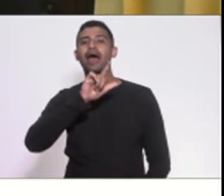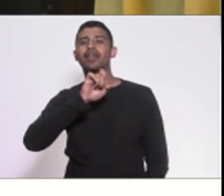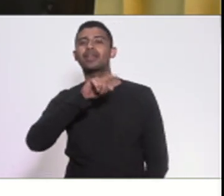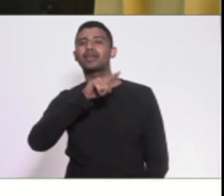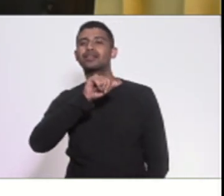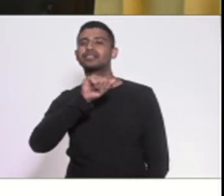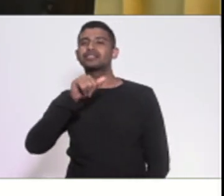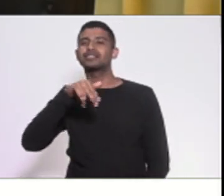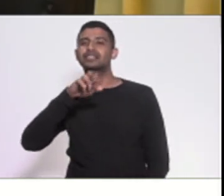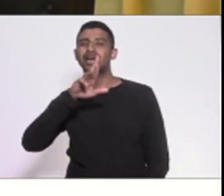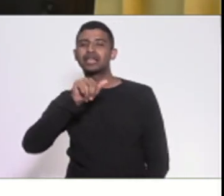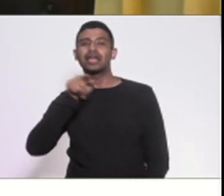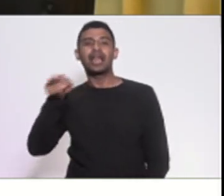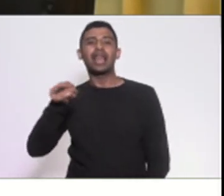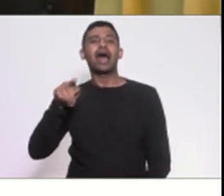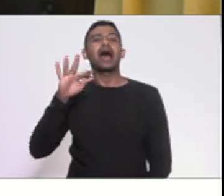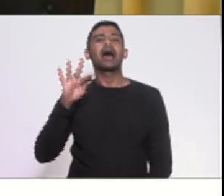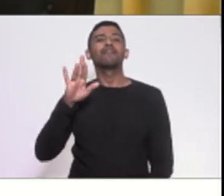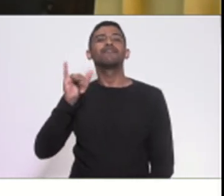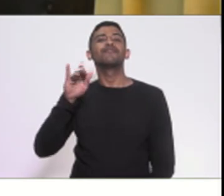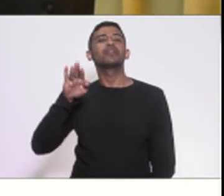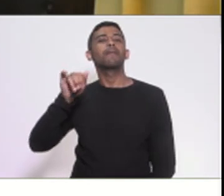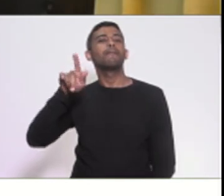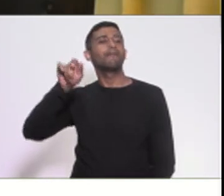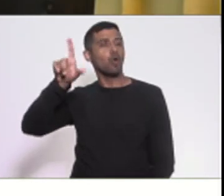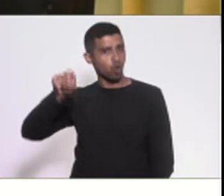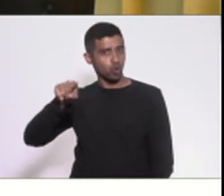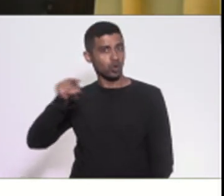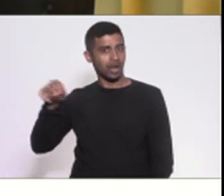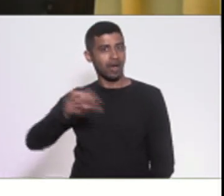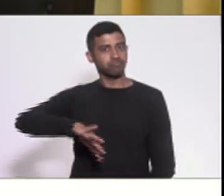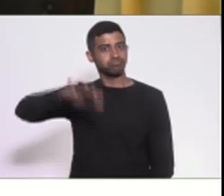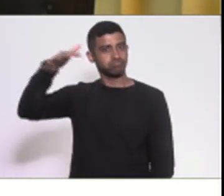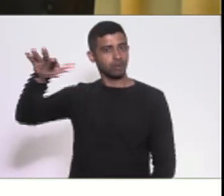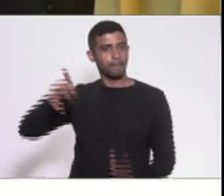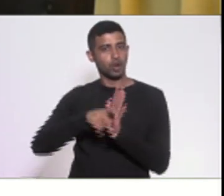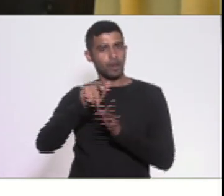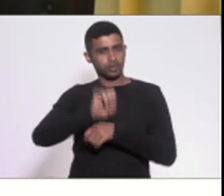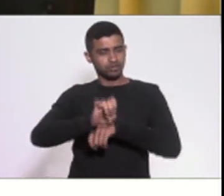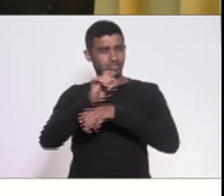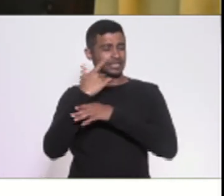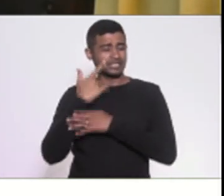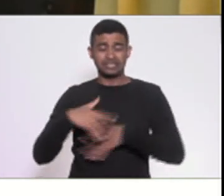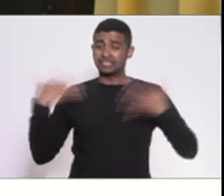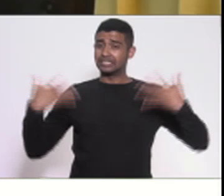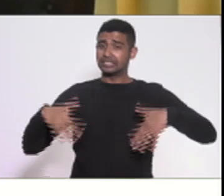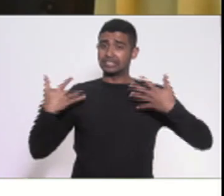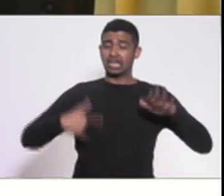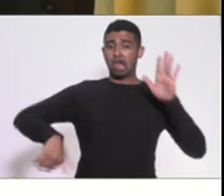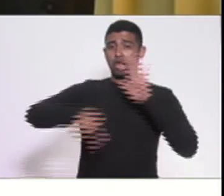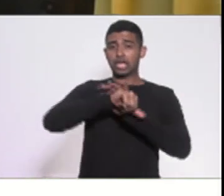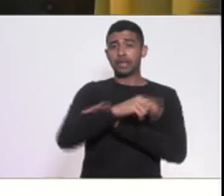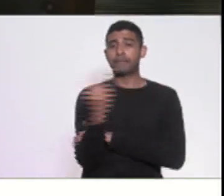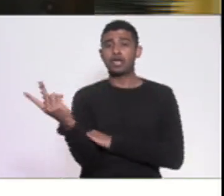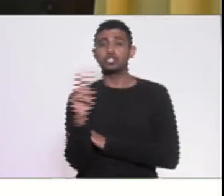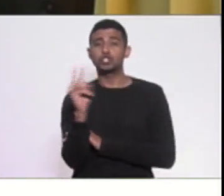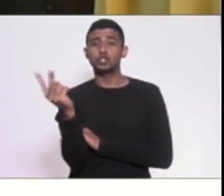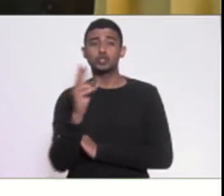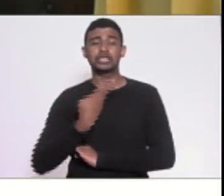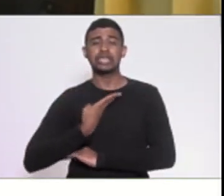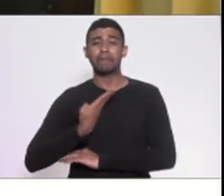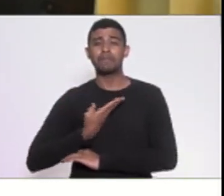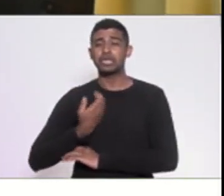em Friburgo, na região serrana do estado. O crime chama atenção pelo grau de crueldade e ódio com que as 2 amigas